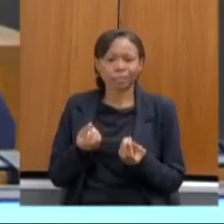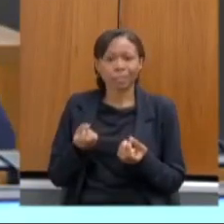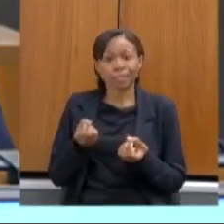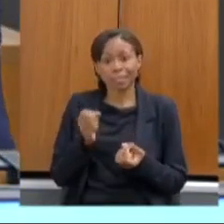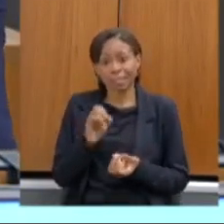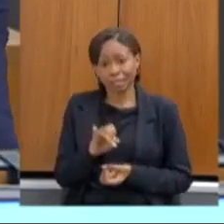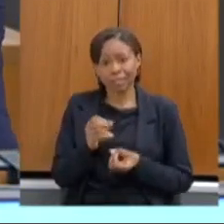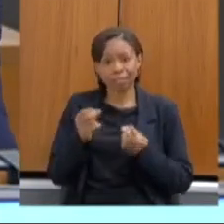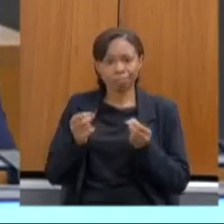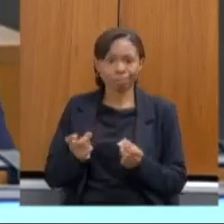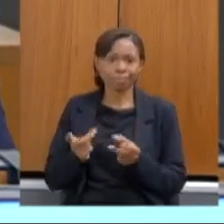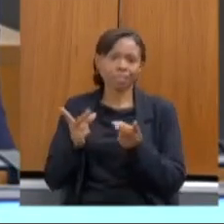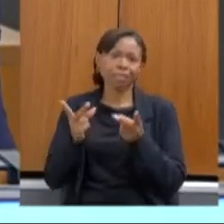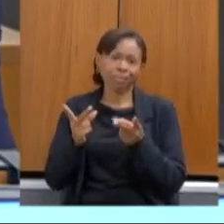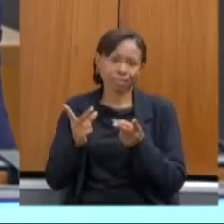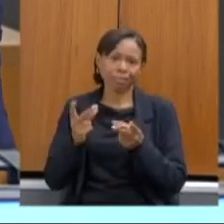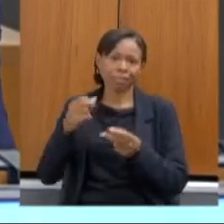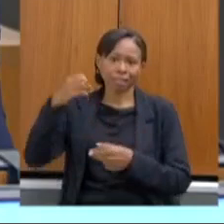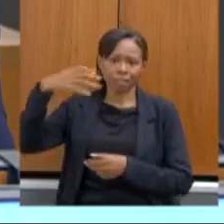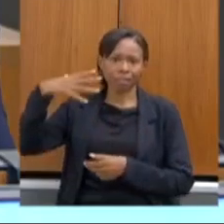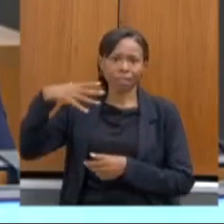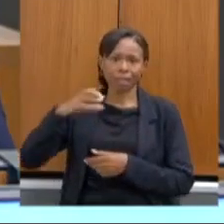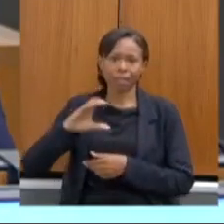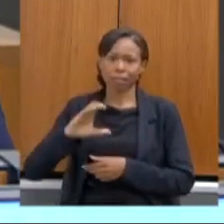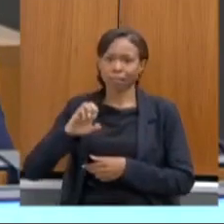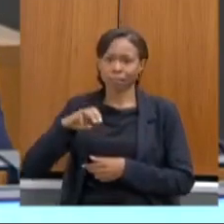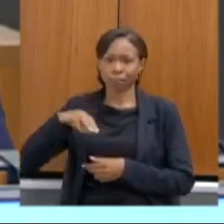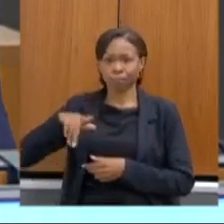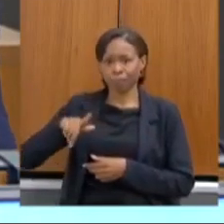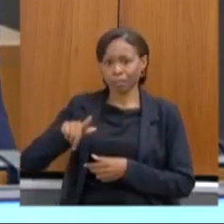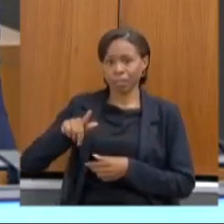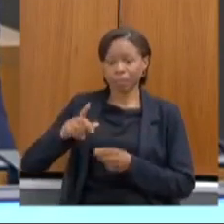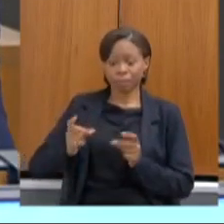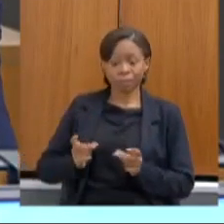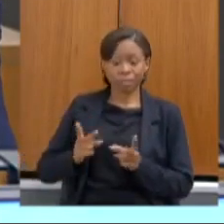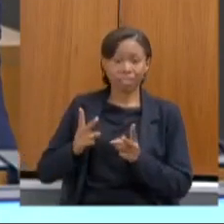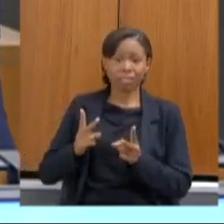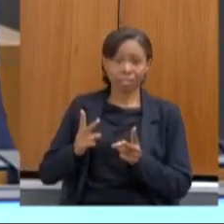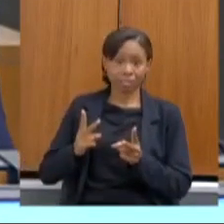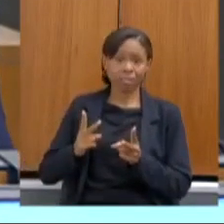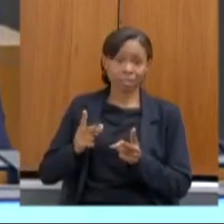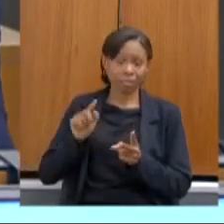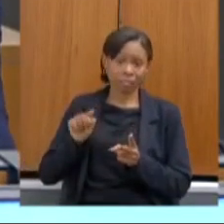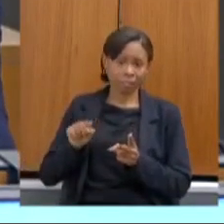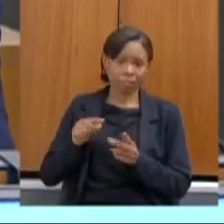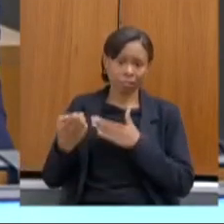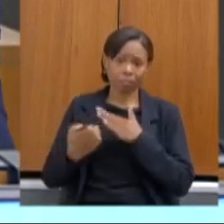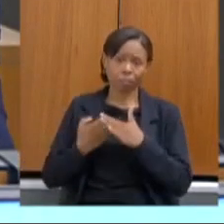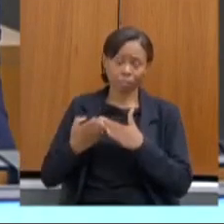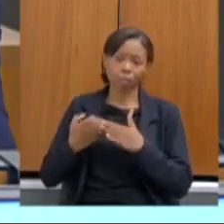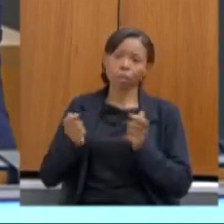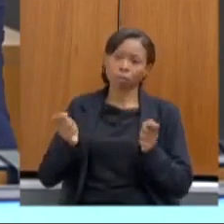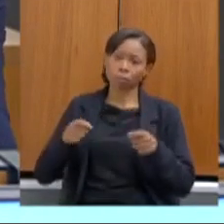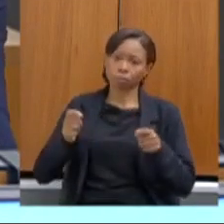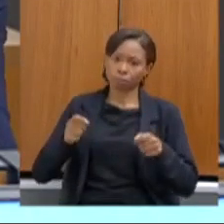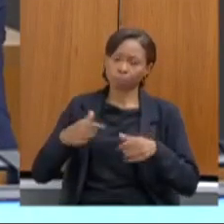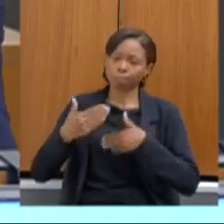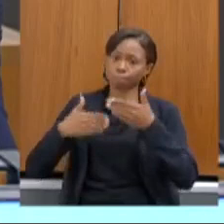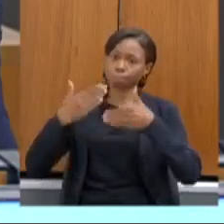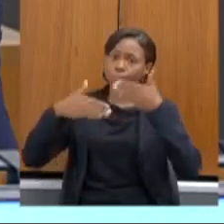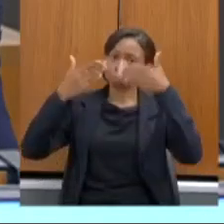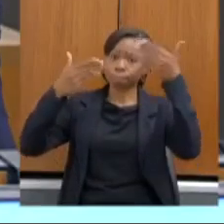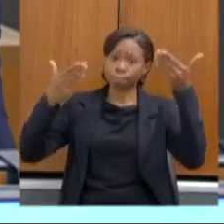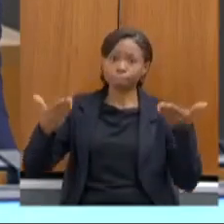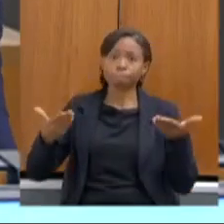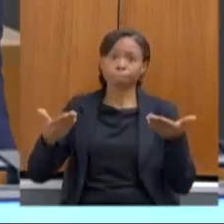Bem Feita Uma privatização bem feita é que vai promover é todos os indicadores